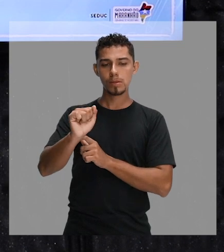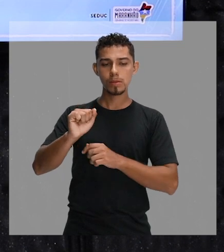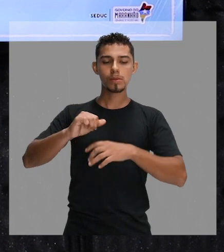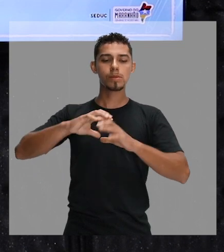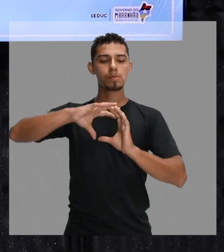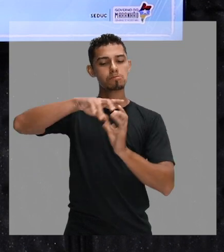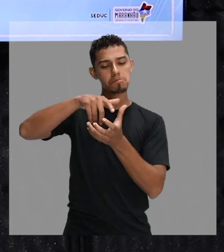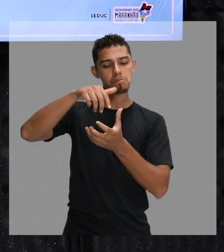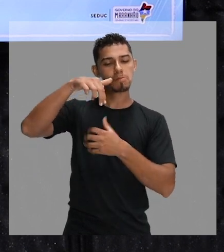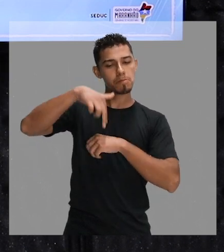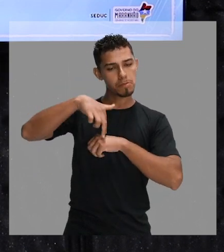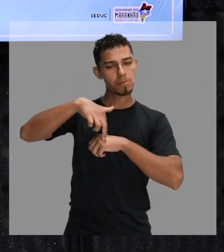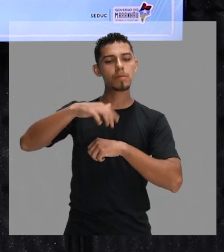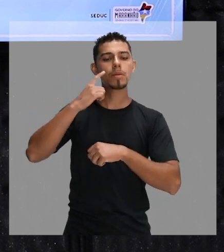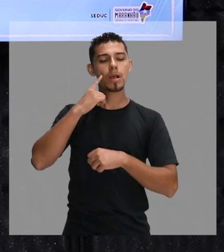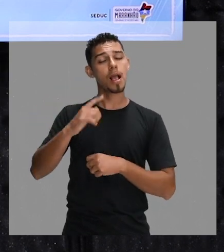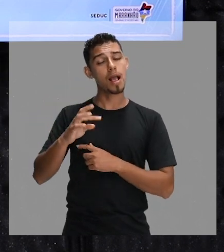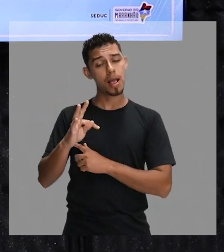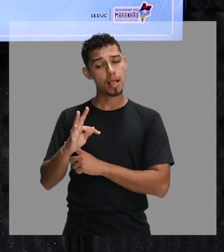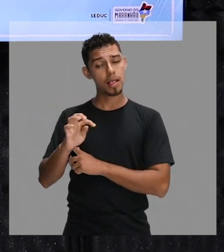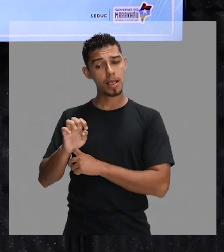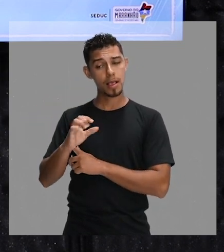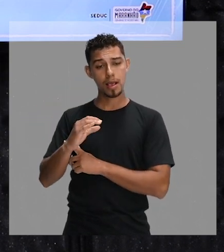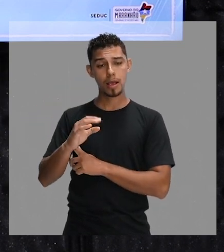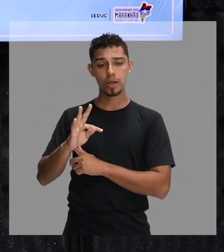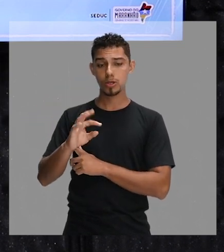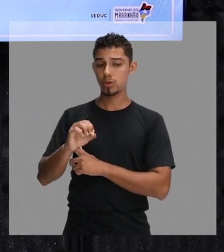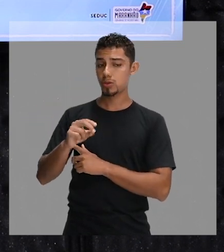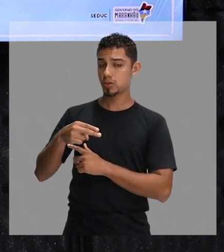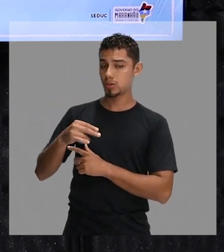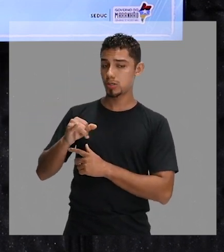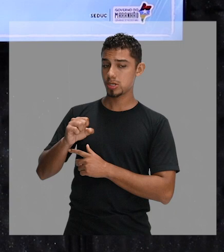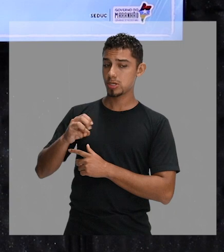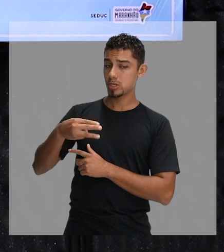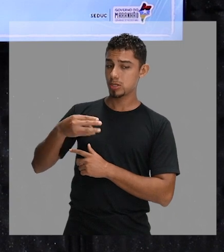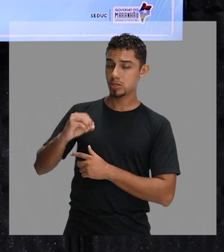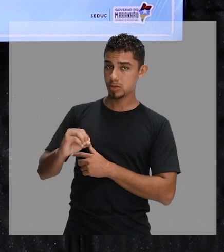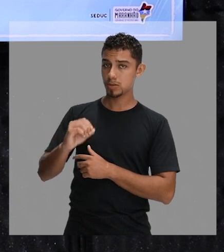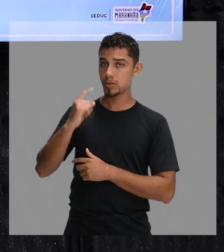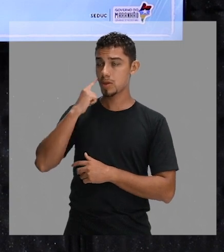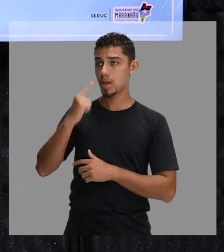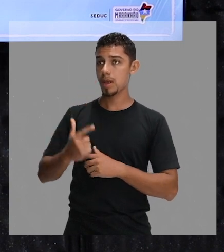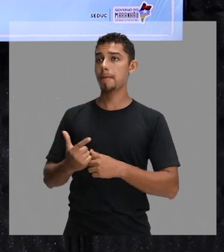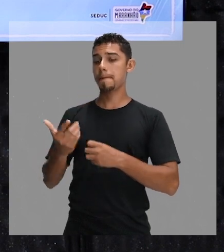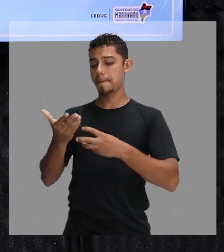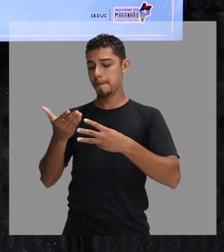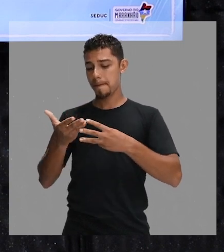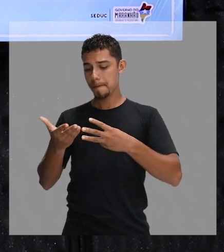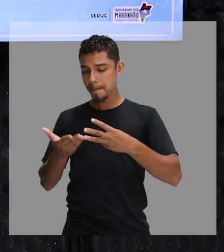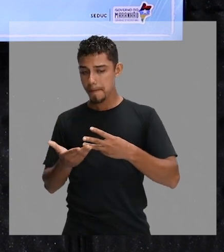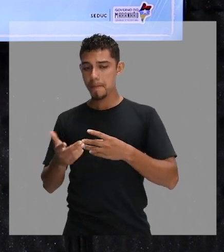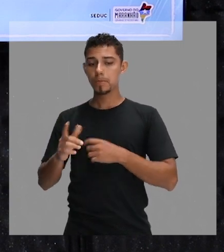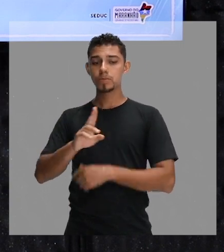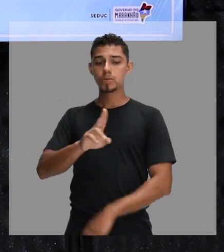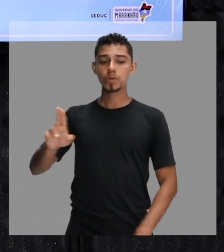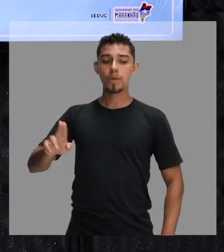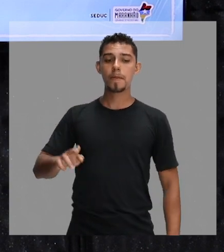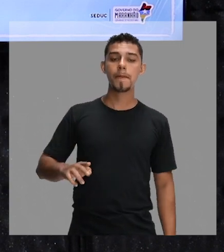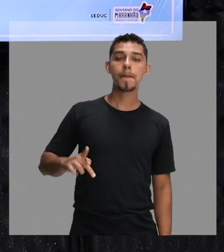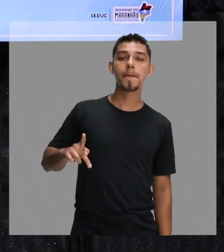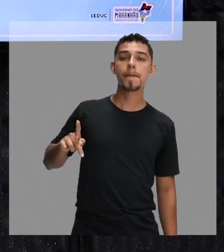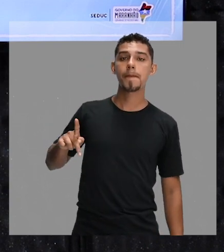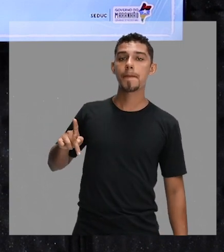Esse tectonismo são esses movimentos da crosta, dessas placas rochosas chamadas de placas